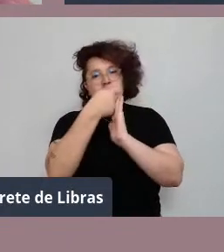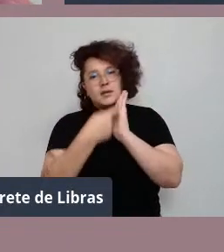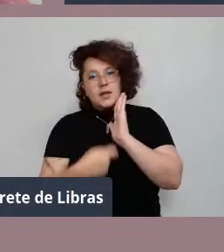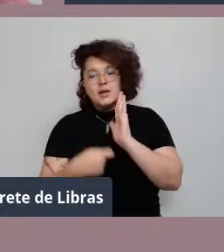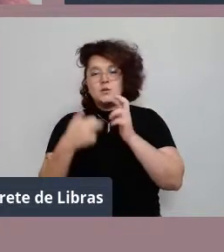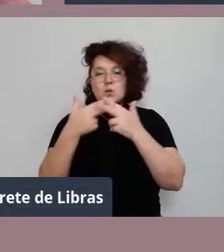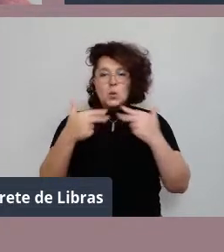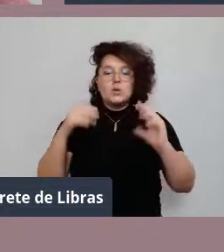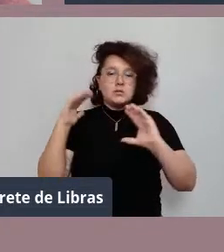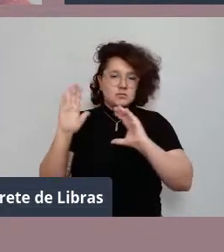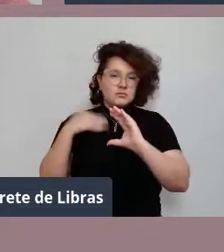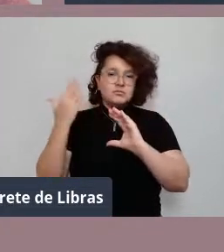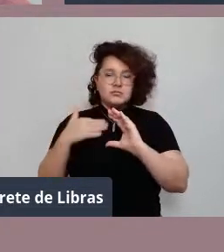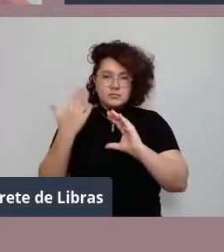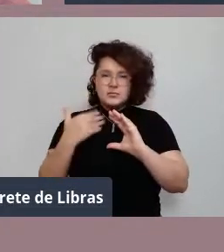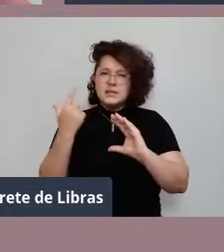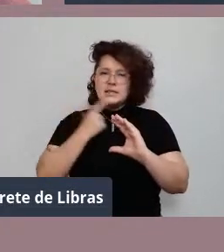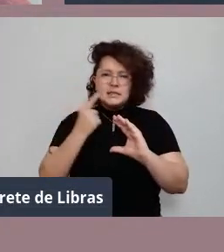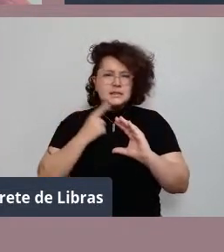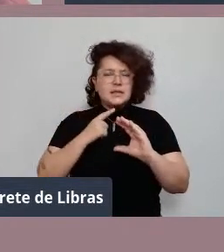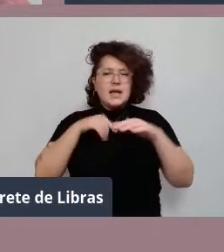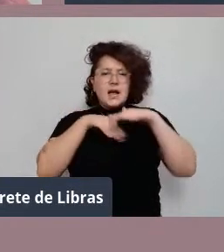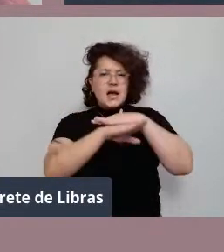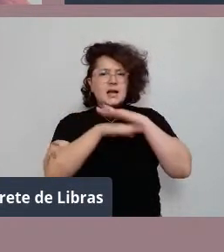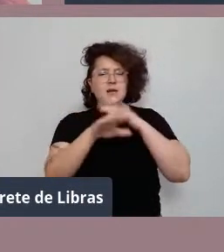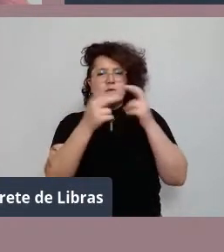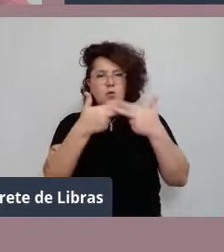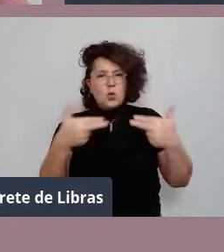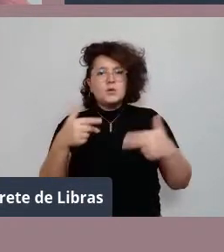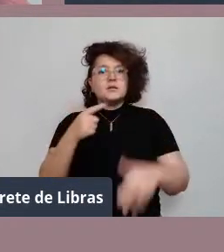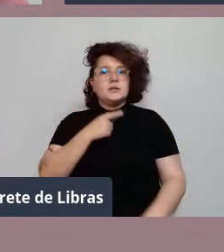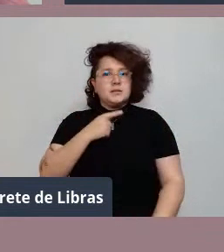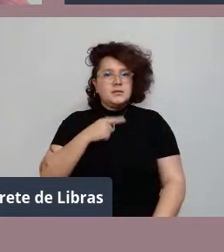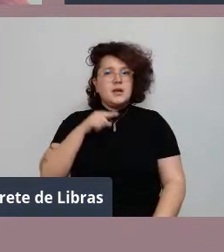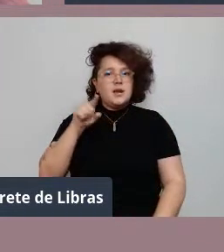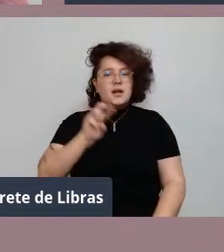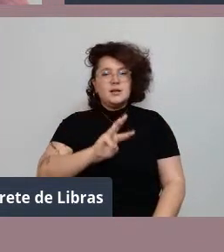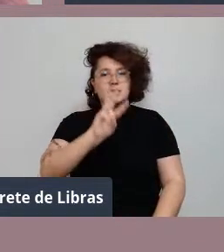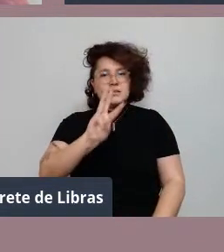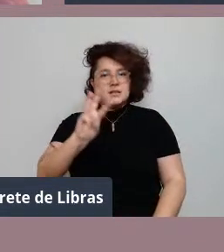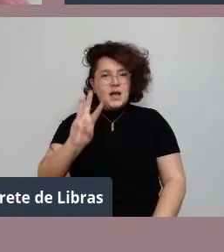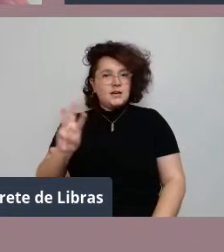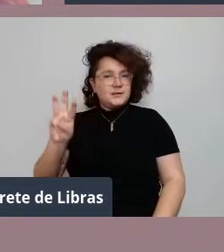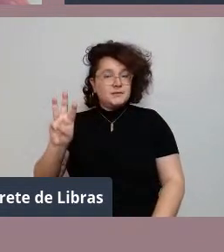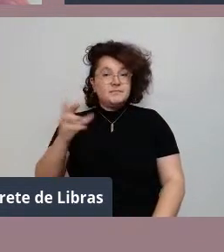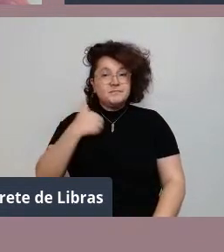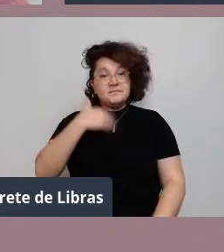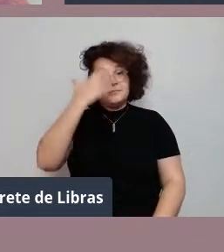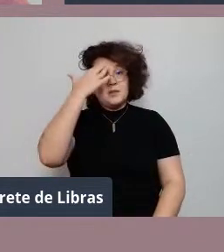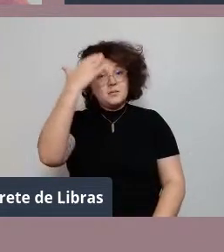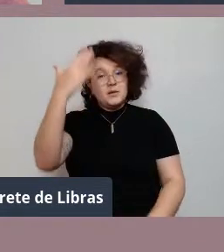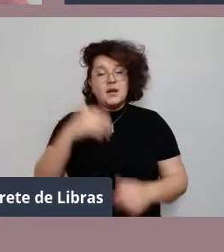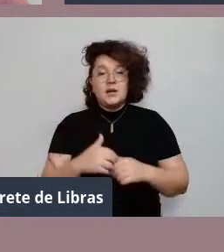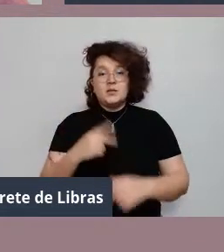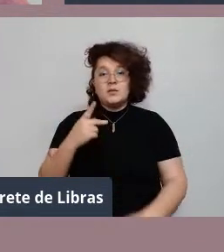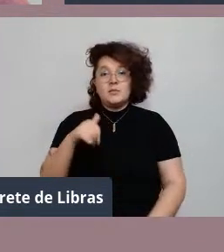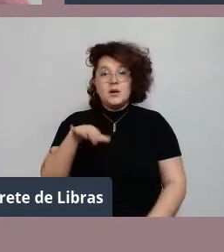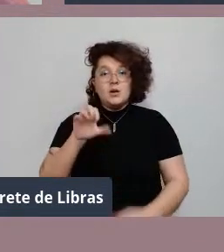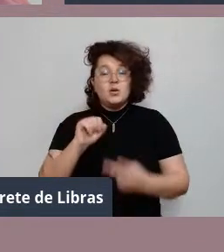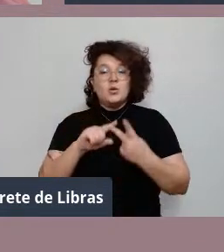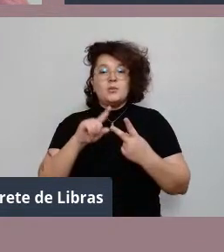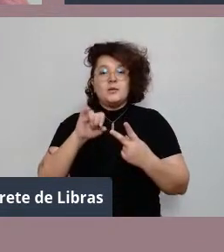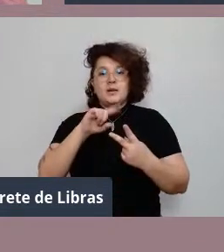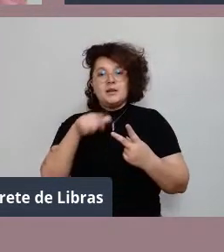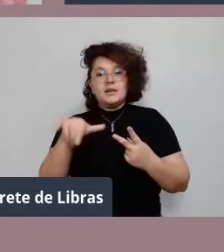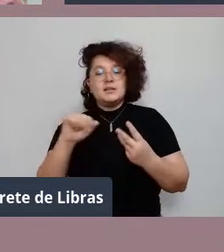os arquivos, muita coisa do arquivo está lá também. Então, muito obrigado a Paloma Vidal, a Elisa Almeida, Ana